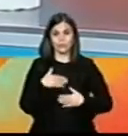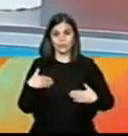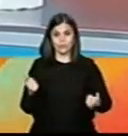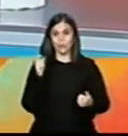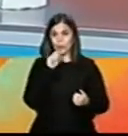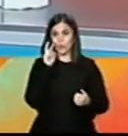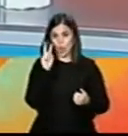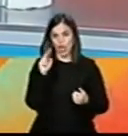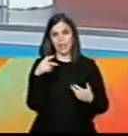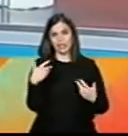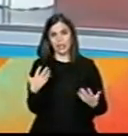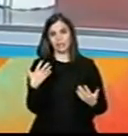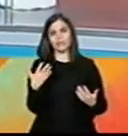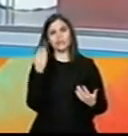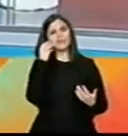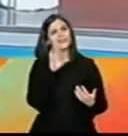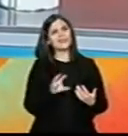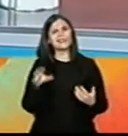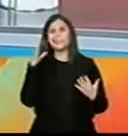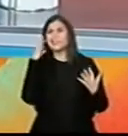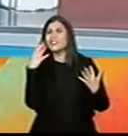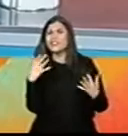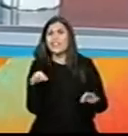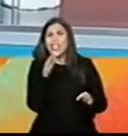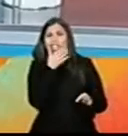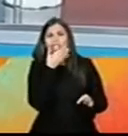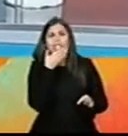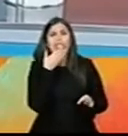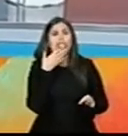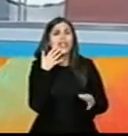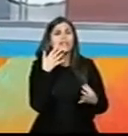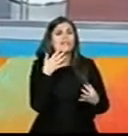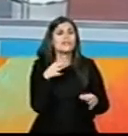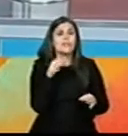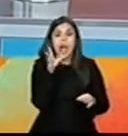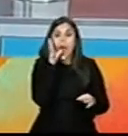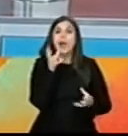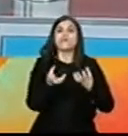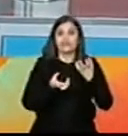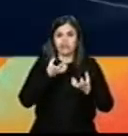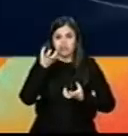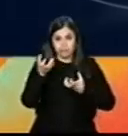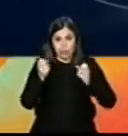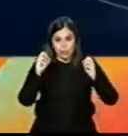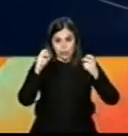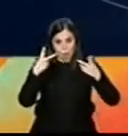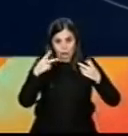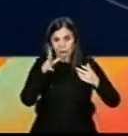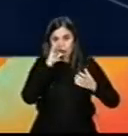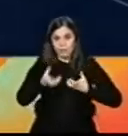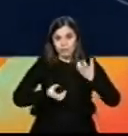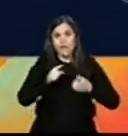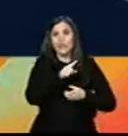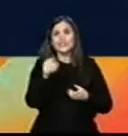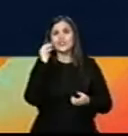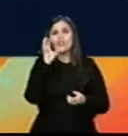Podes olhar. Então, como é que para fazer a polenta é extremamente simples e fácil. Portanto, nós temos a água a ferver, ok? Vamos temperar. As meninas fazem polenta em